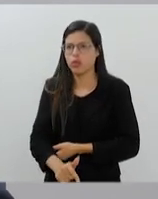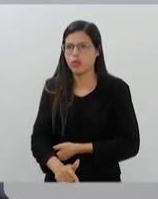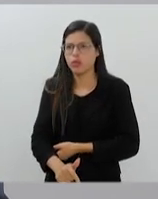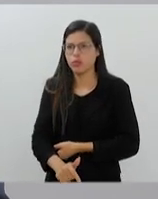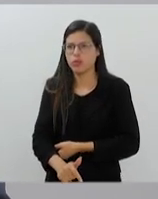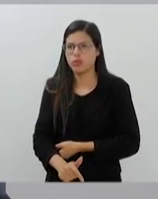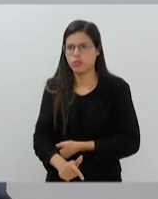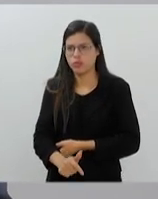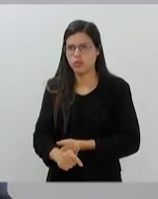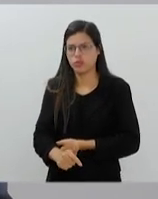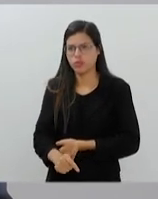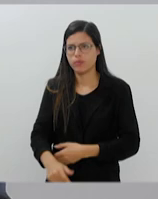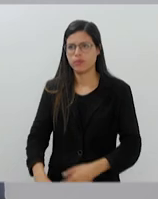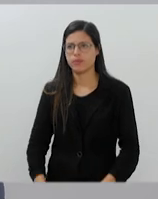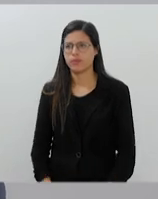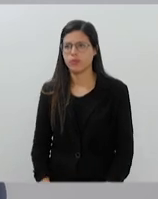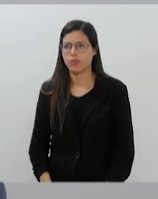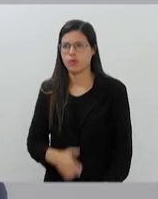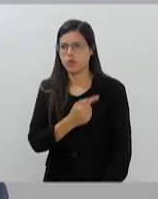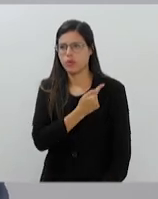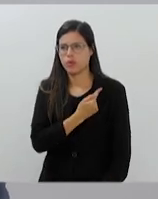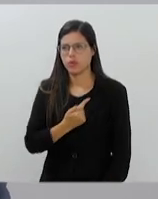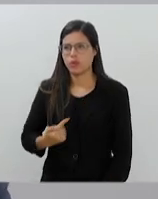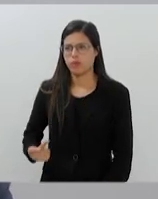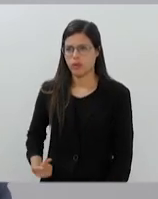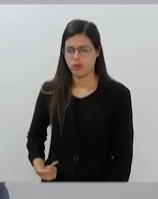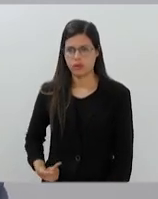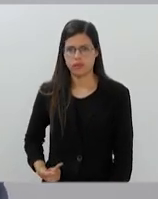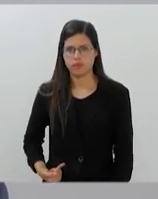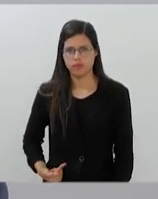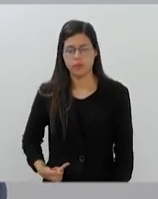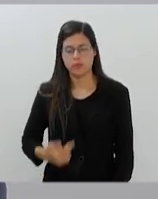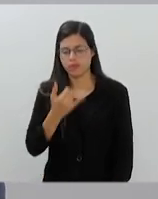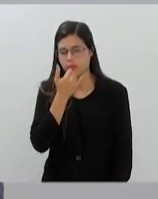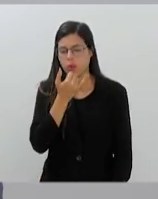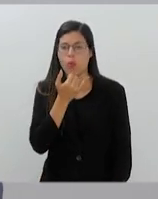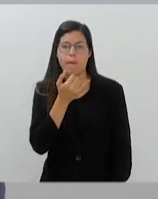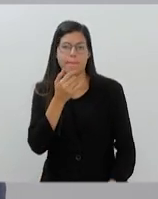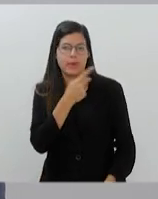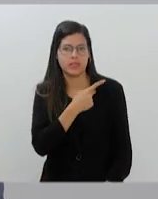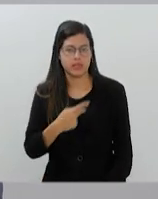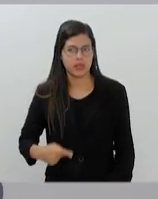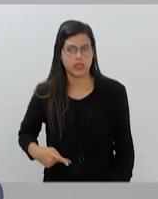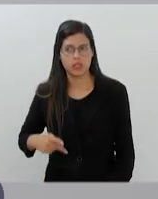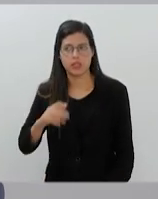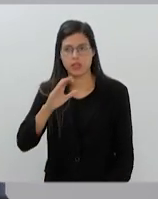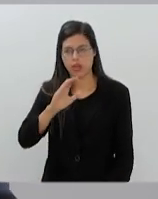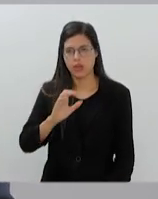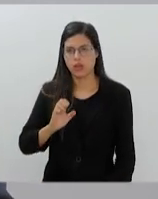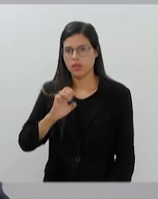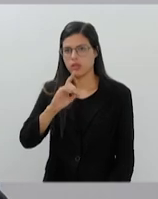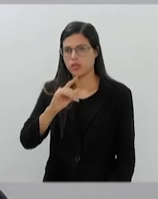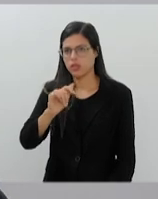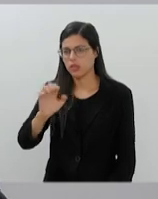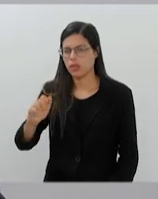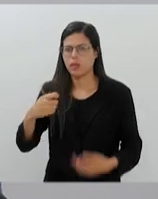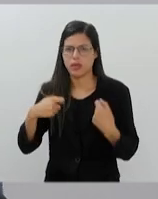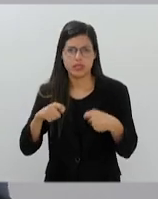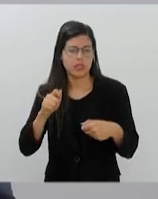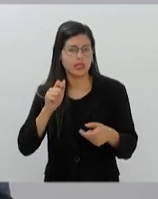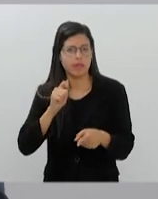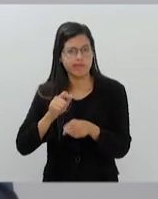a minha fala o Gover o presidente da cedai precisa dar um basta n essa comunicação da cedai exonerar todo mundo que tá nessa